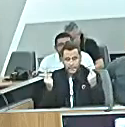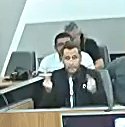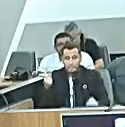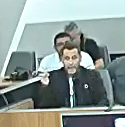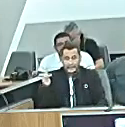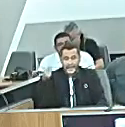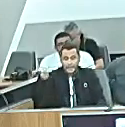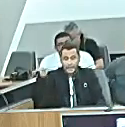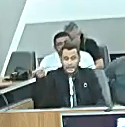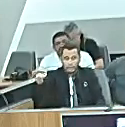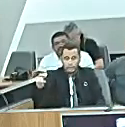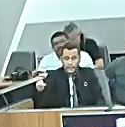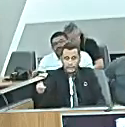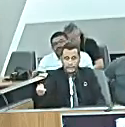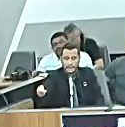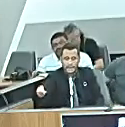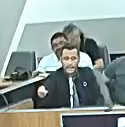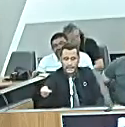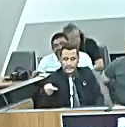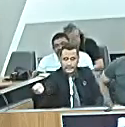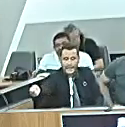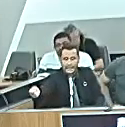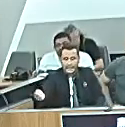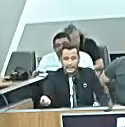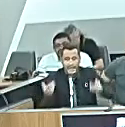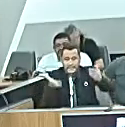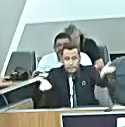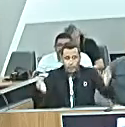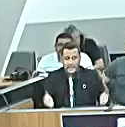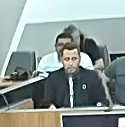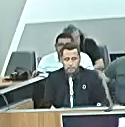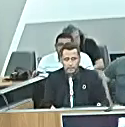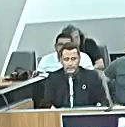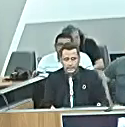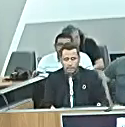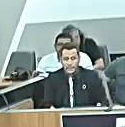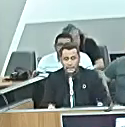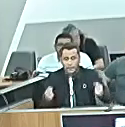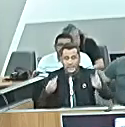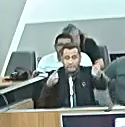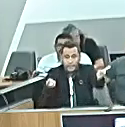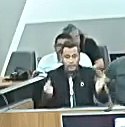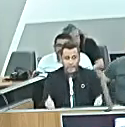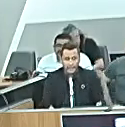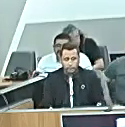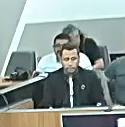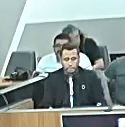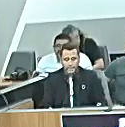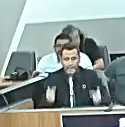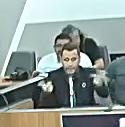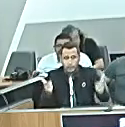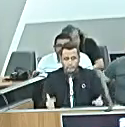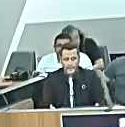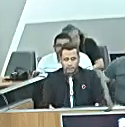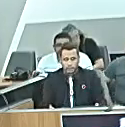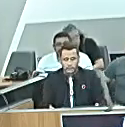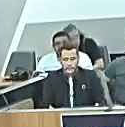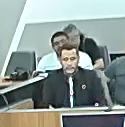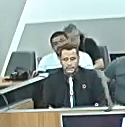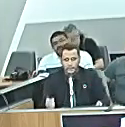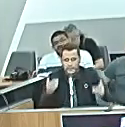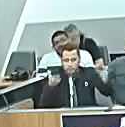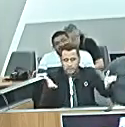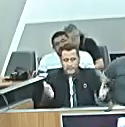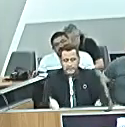intenção o seguinte pele tem agente do dea dentro além da linha que trazem segurança população então esse investimento é investimento